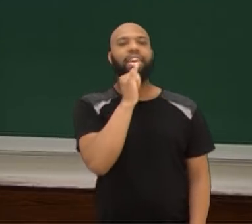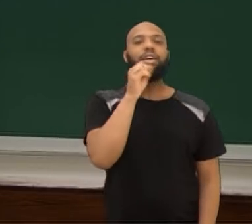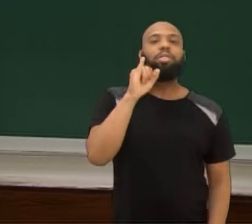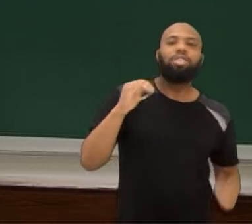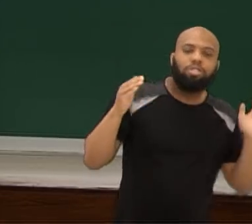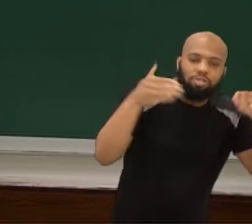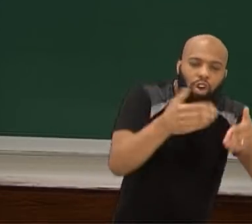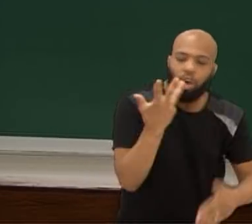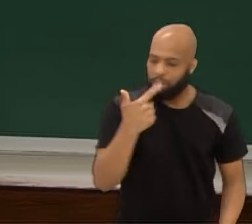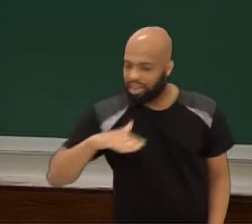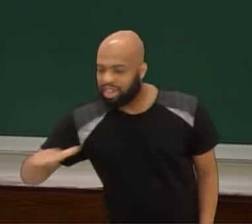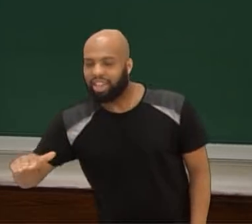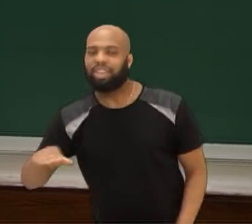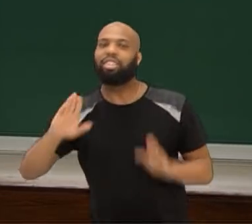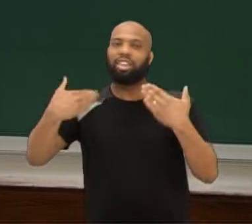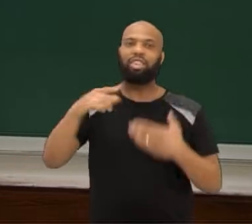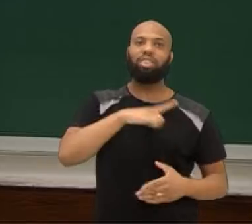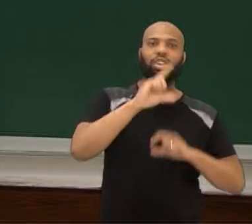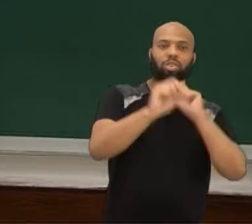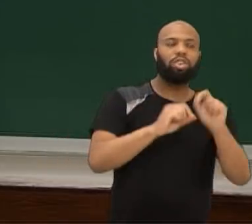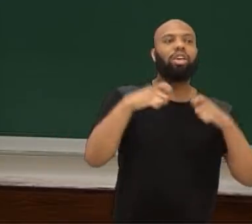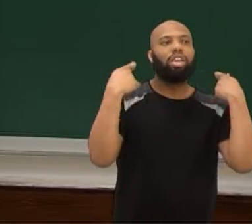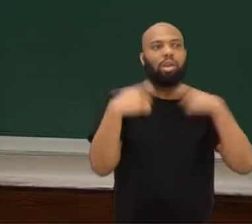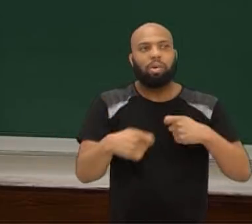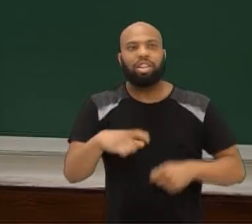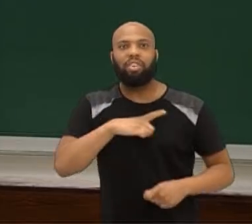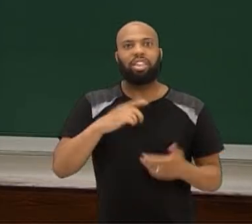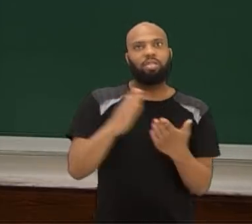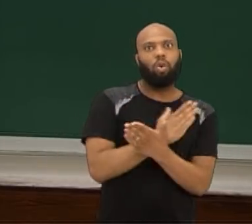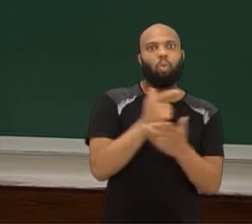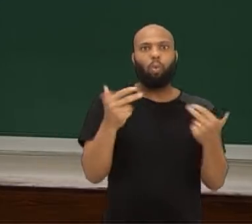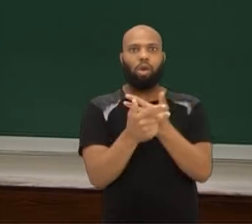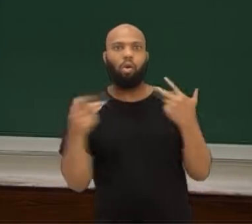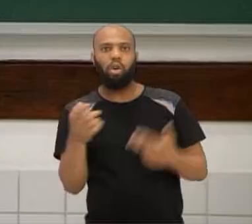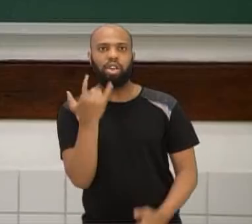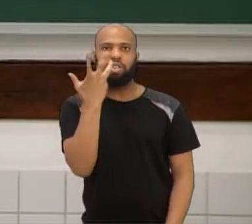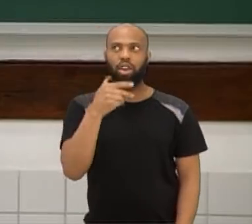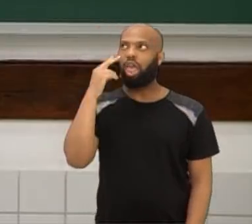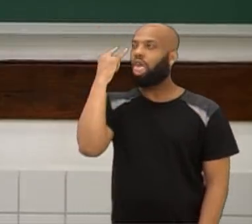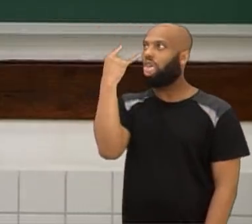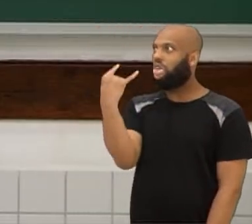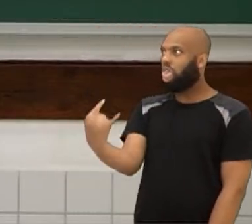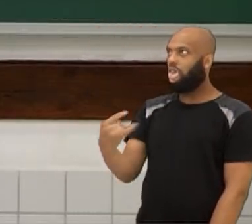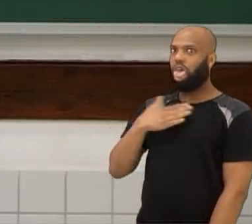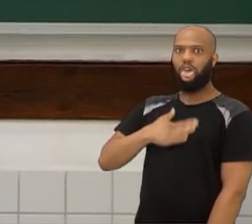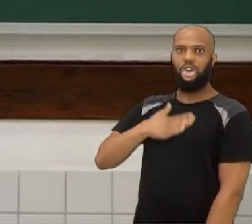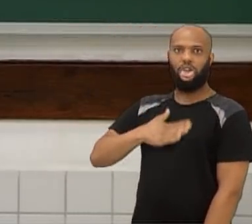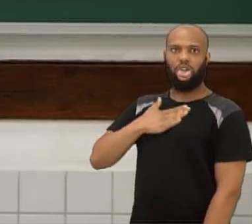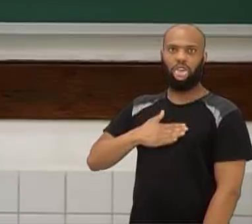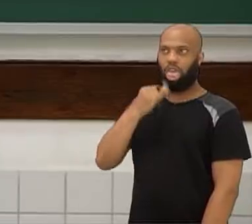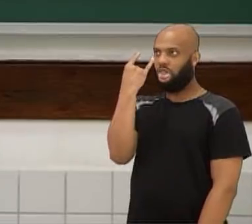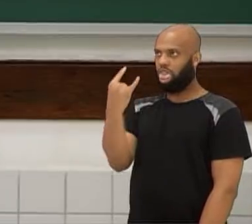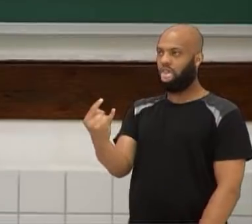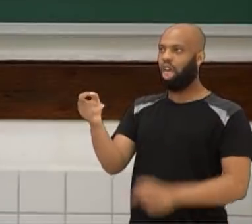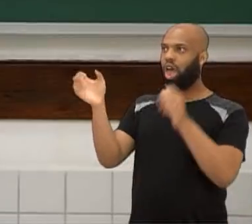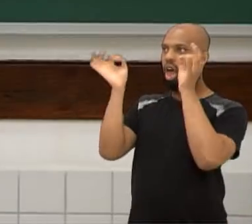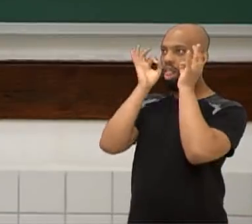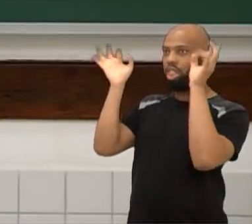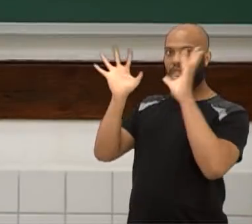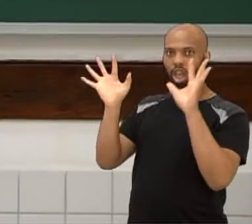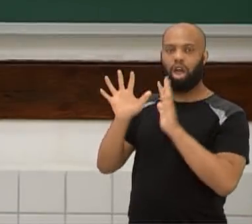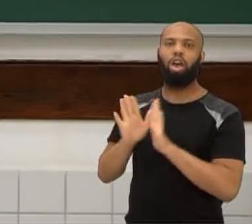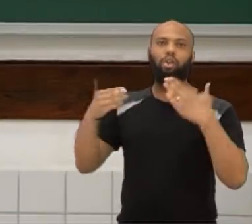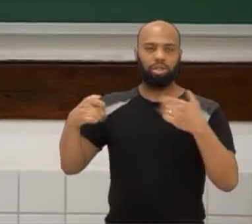público-alvo uma criança, claro que ia colocar ali alguma coisa que a criança goste. Então, para chamar a atenção